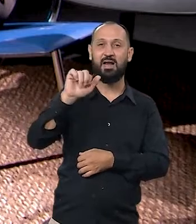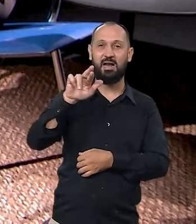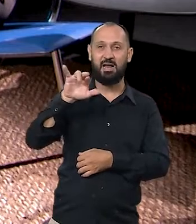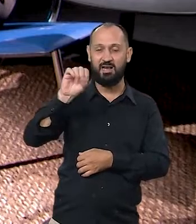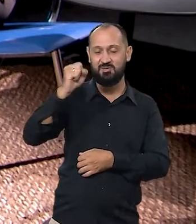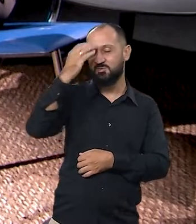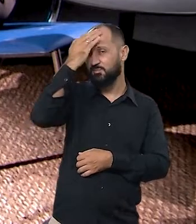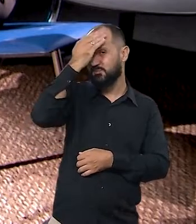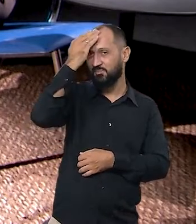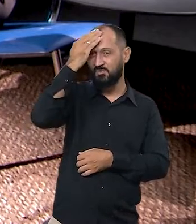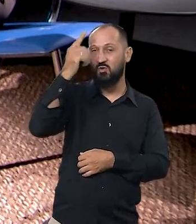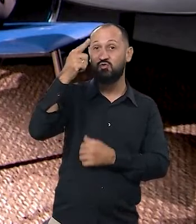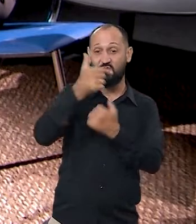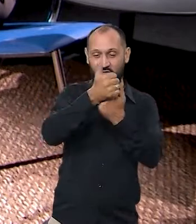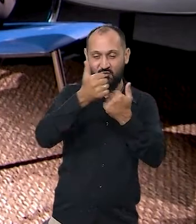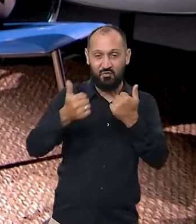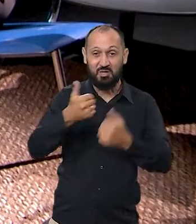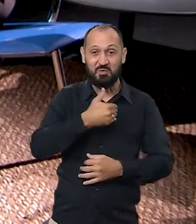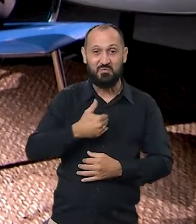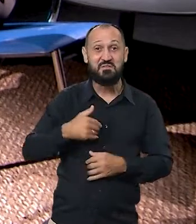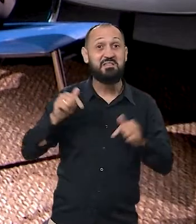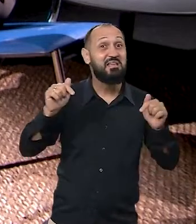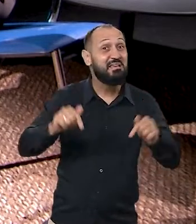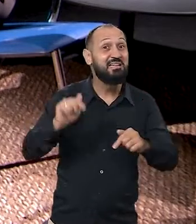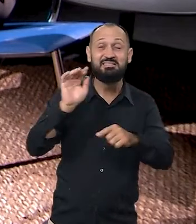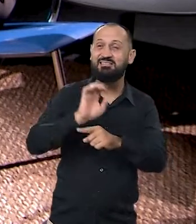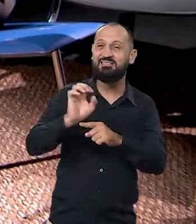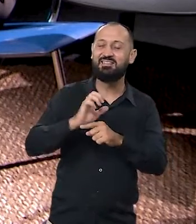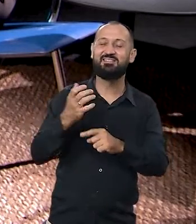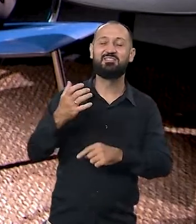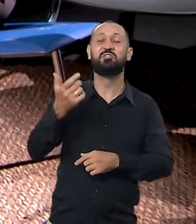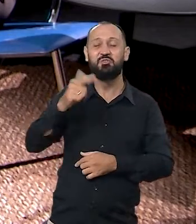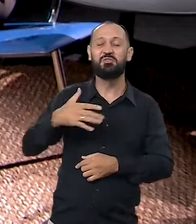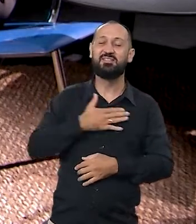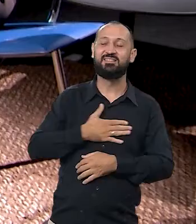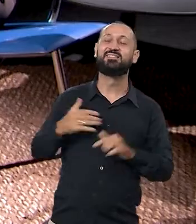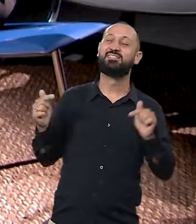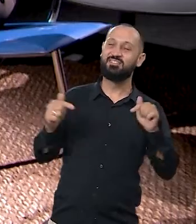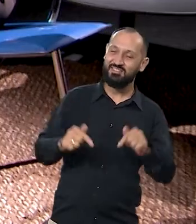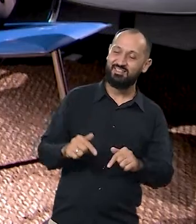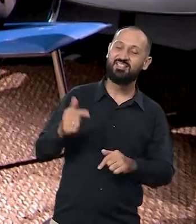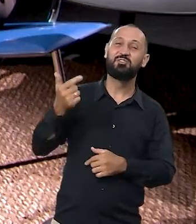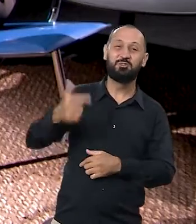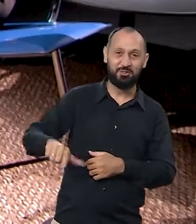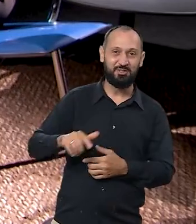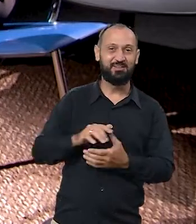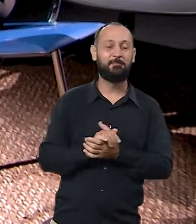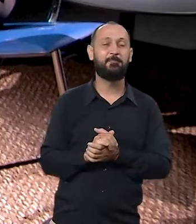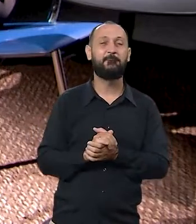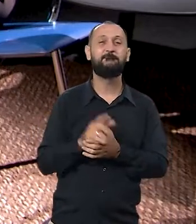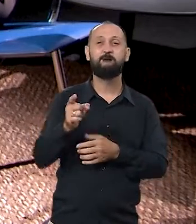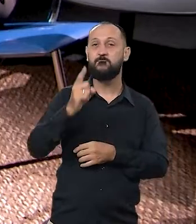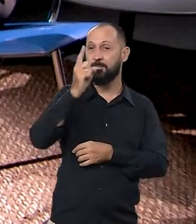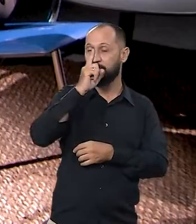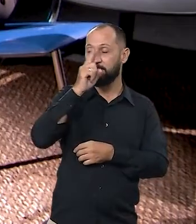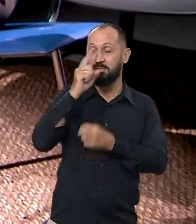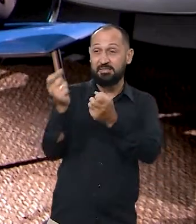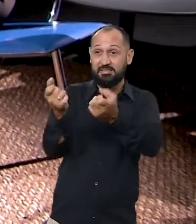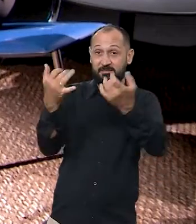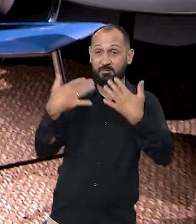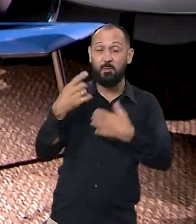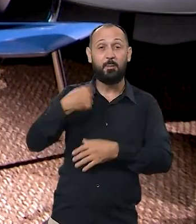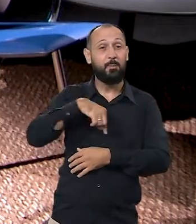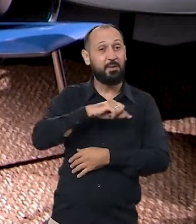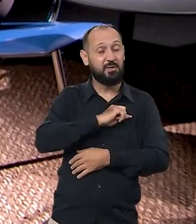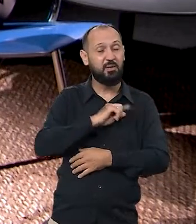o Barbosinha, hoje vice-governador aqui do nosso estado. Mais uma vez, satisfação em recebê-lo. E a sua mãe,